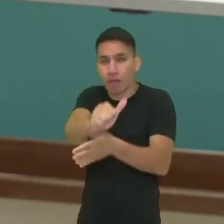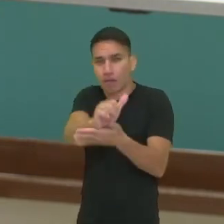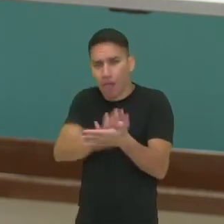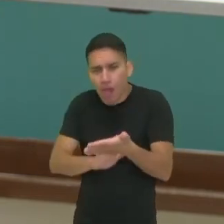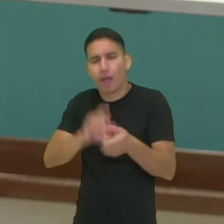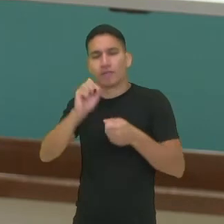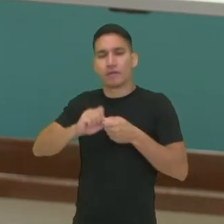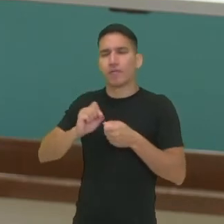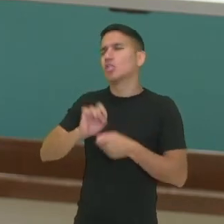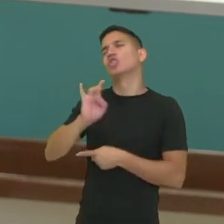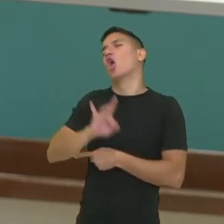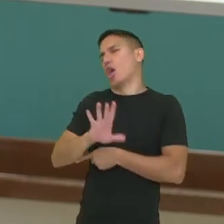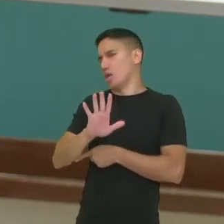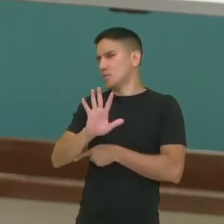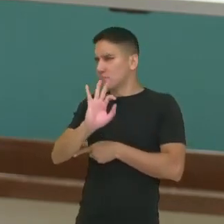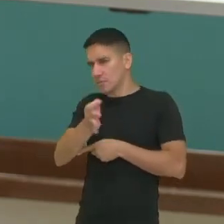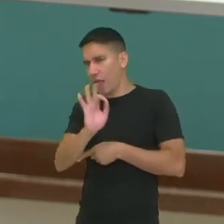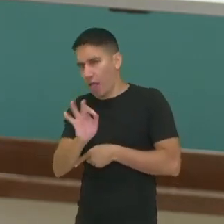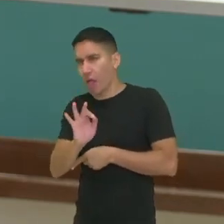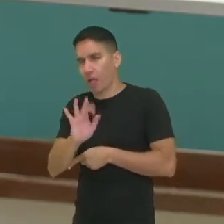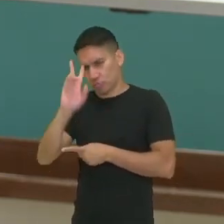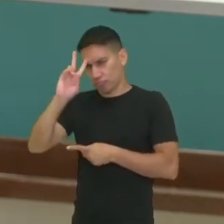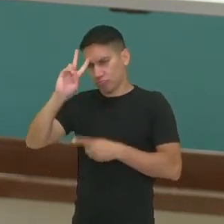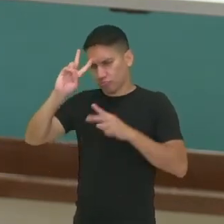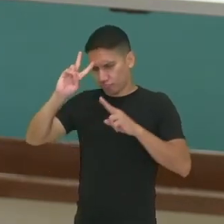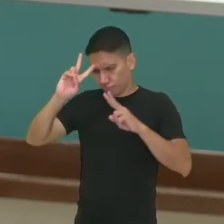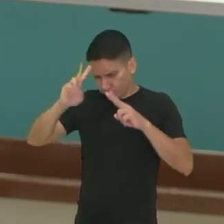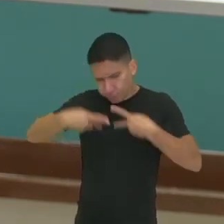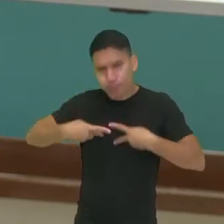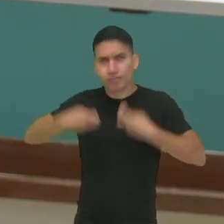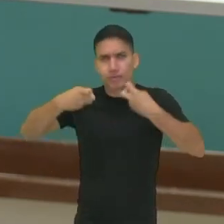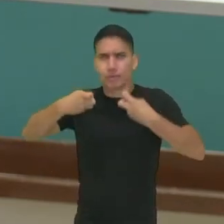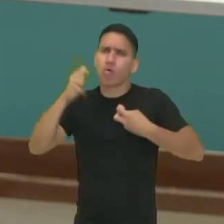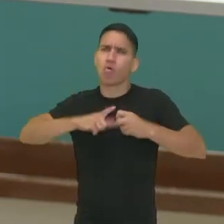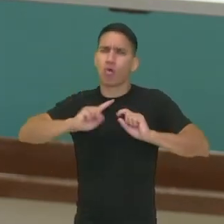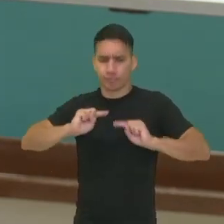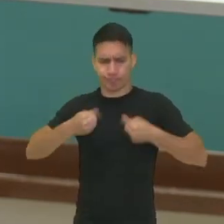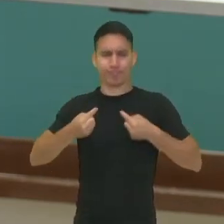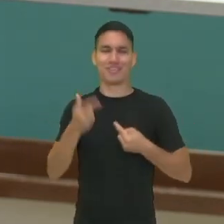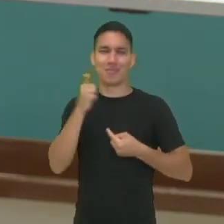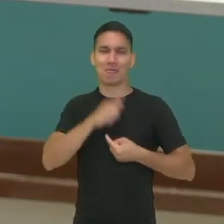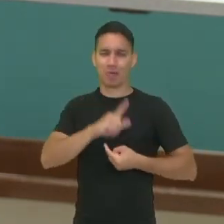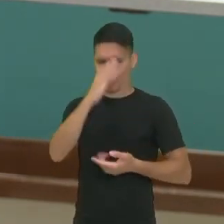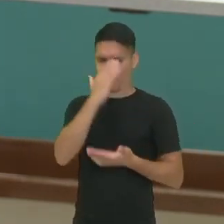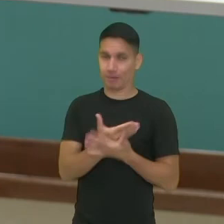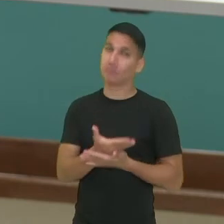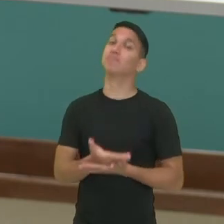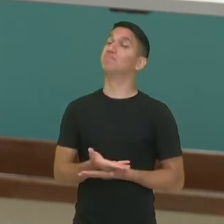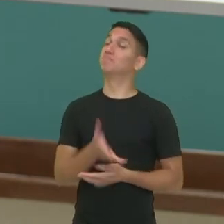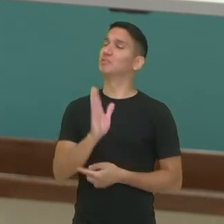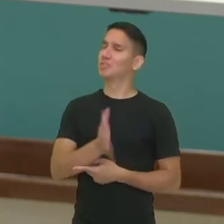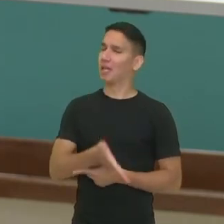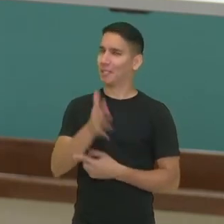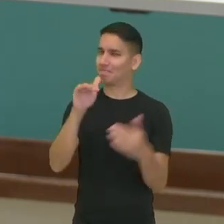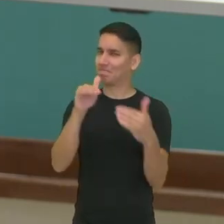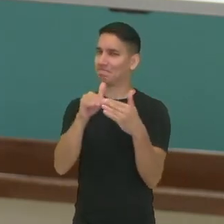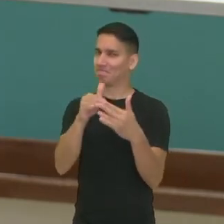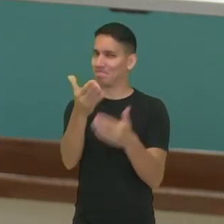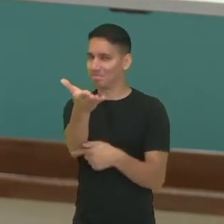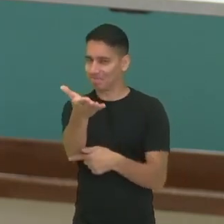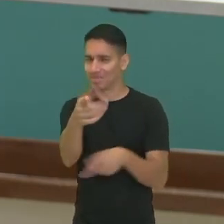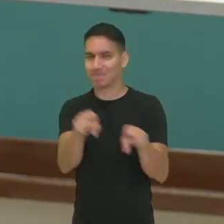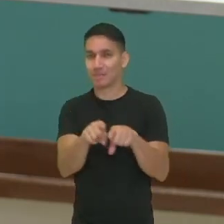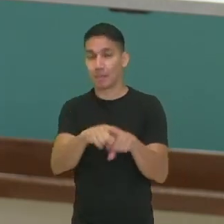aí, só para eu mostrar para mim mesmo e ganhar confiança. E eu pensei nisso, tá? Pense